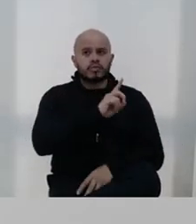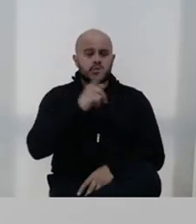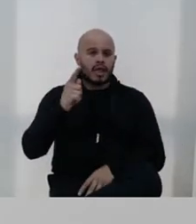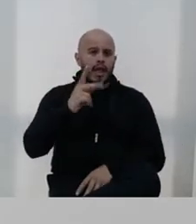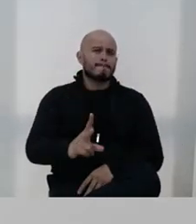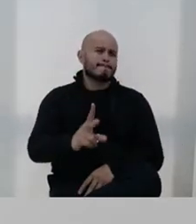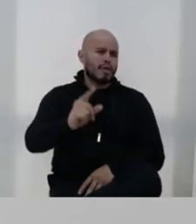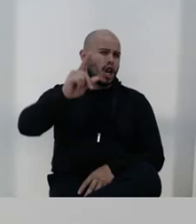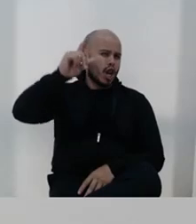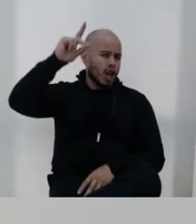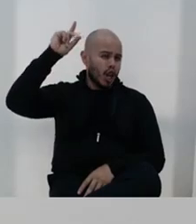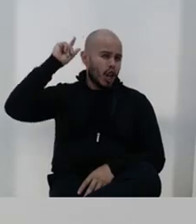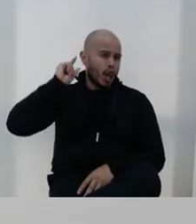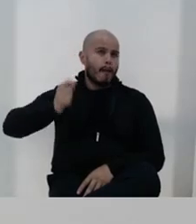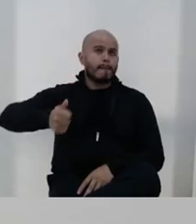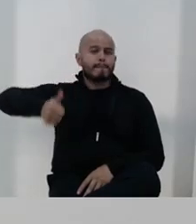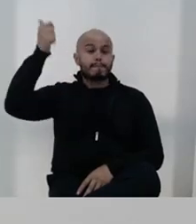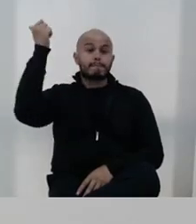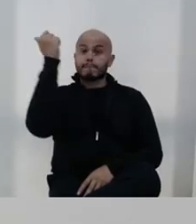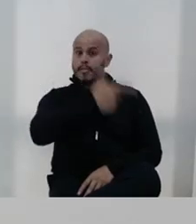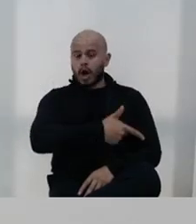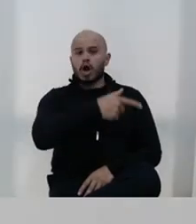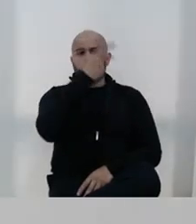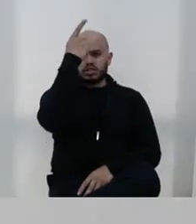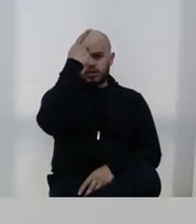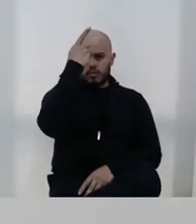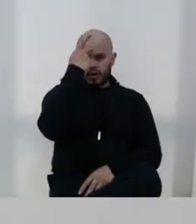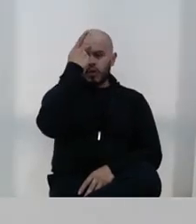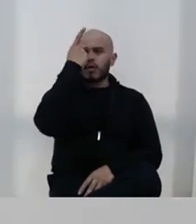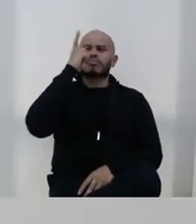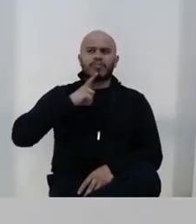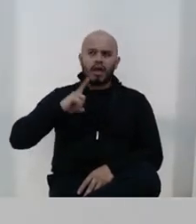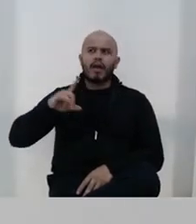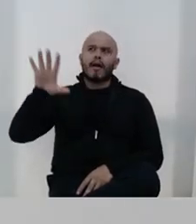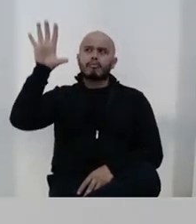Pública do Estado de São Paulo. É uma Defensoria Pública que tem uma abrangência